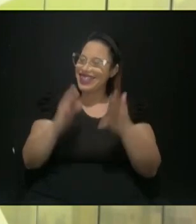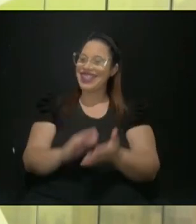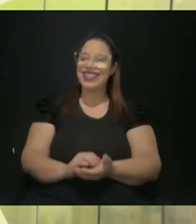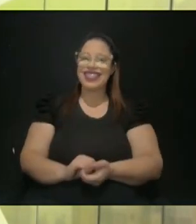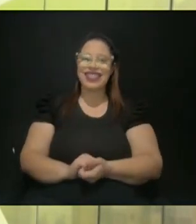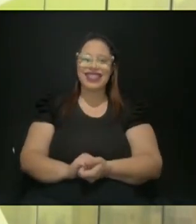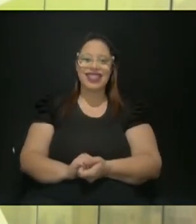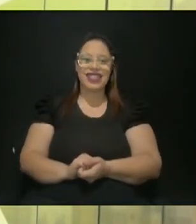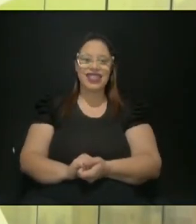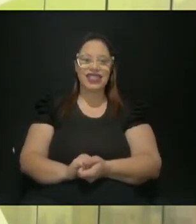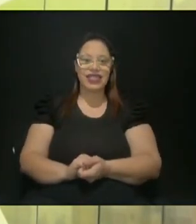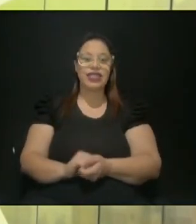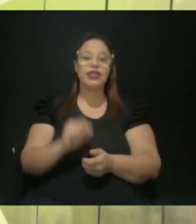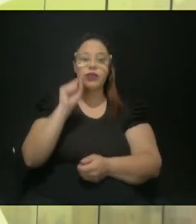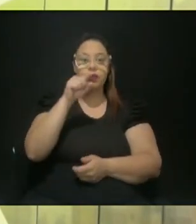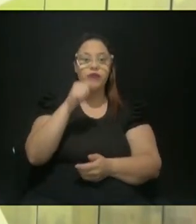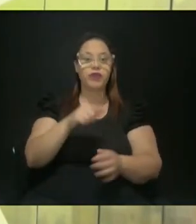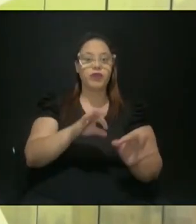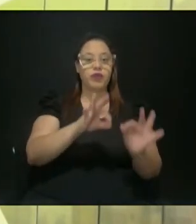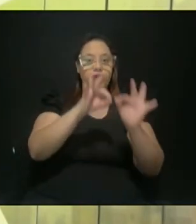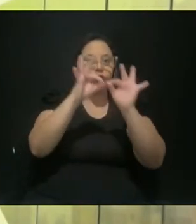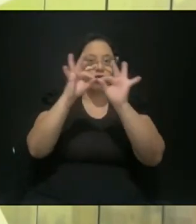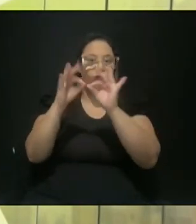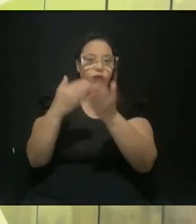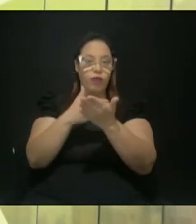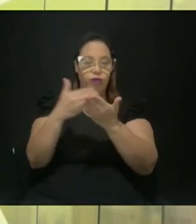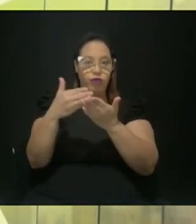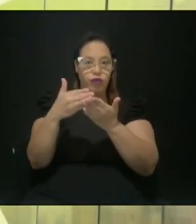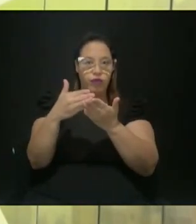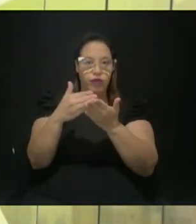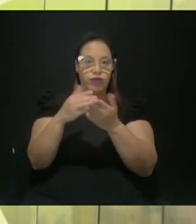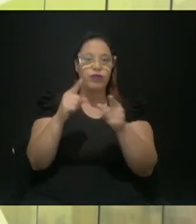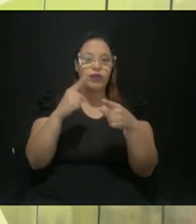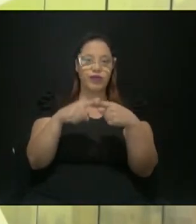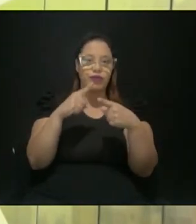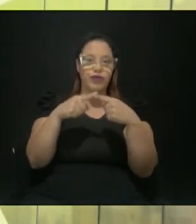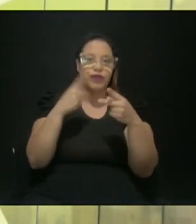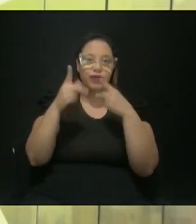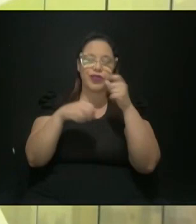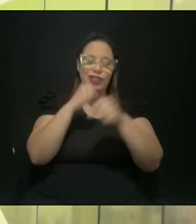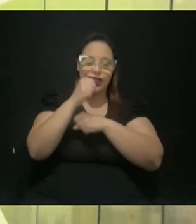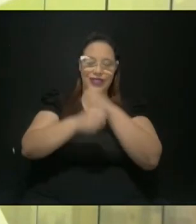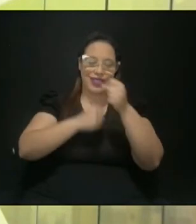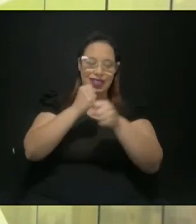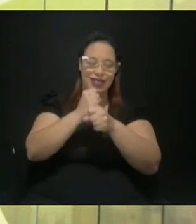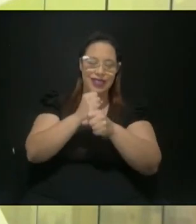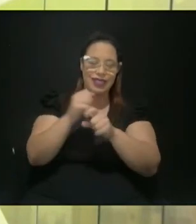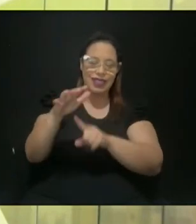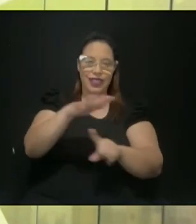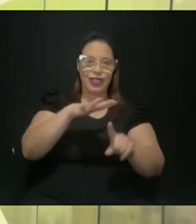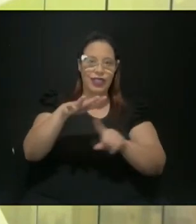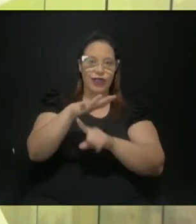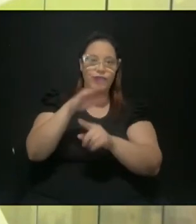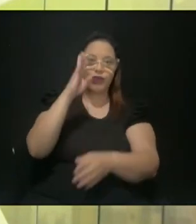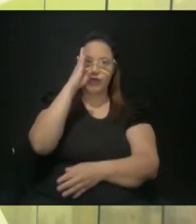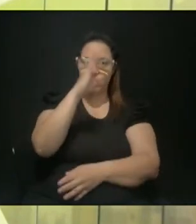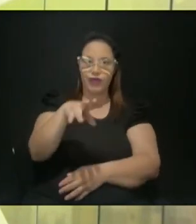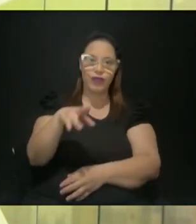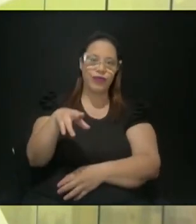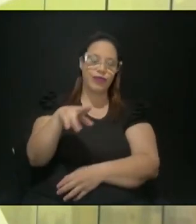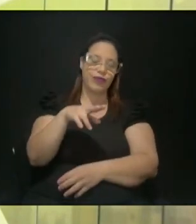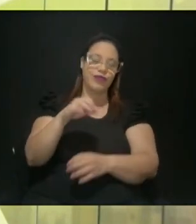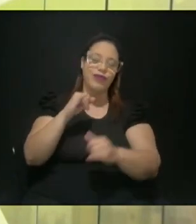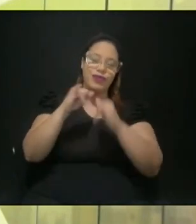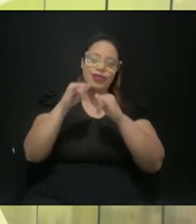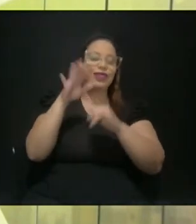E para você que nos assiste, continue com a gente, porque agora é hora daquele giro ambiental pelas principais notícias e curiosidades